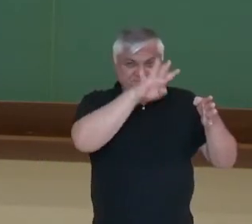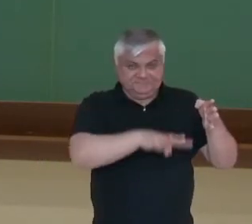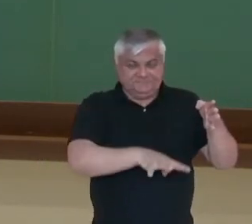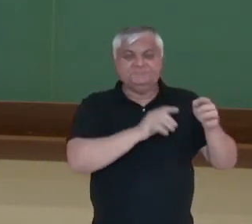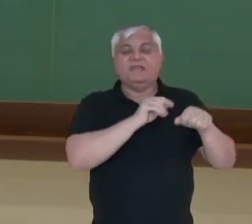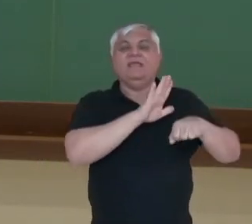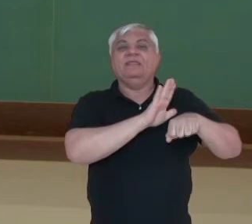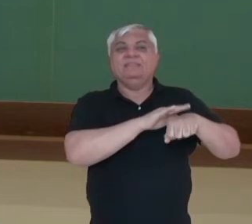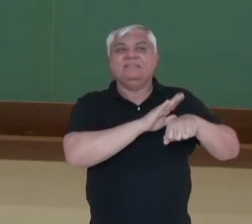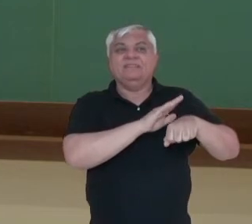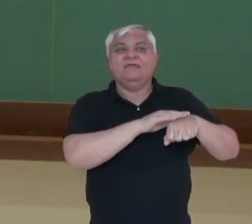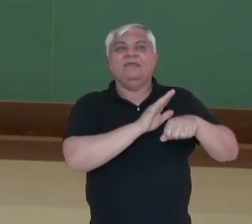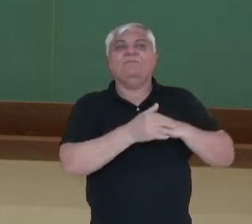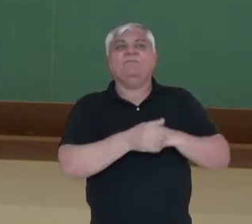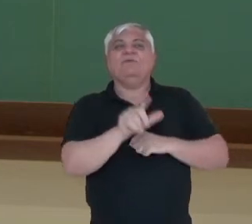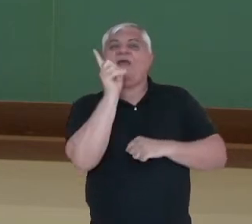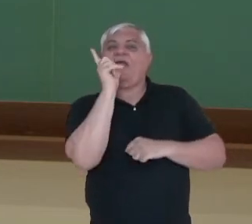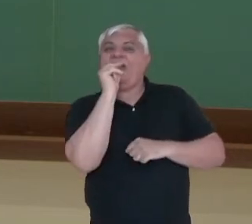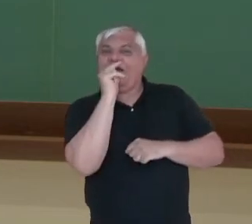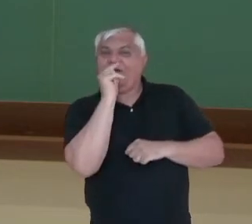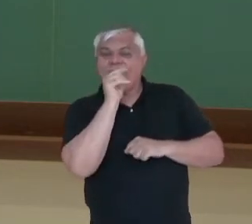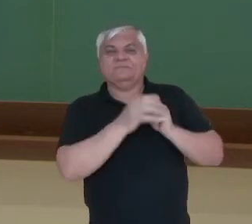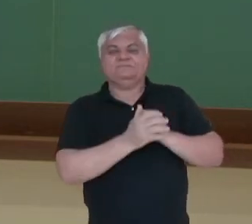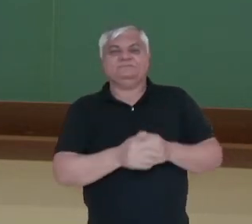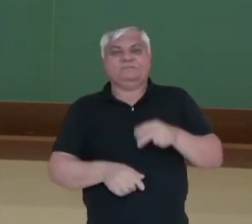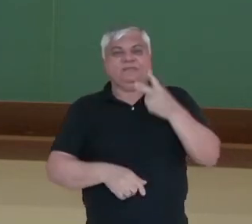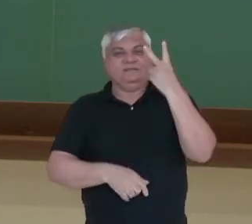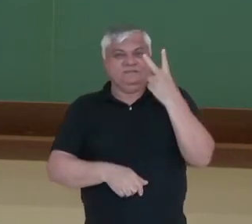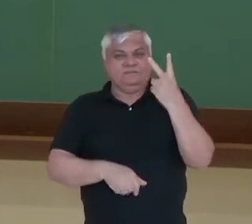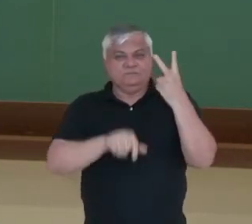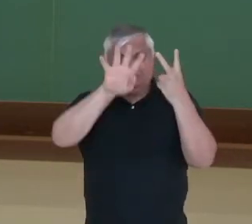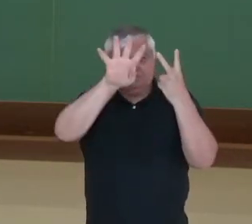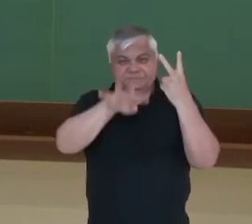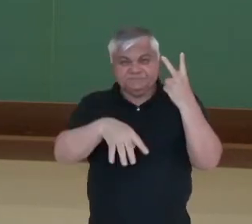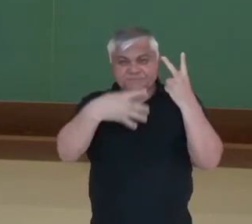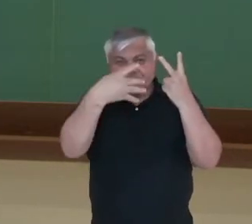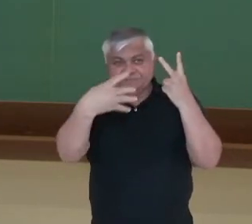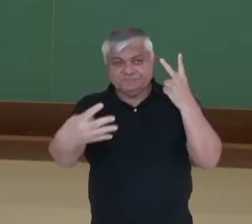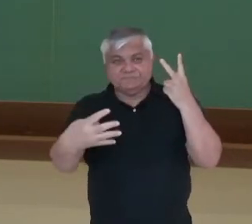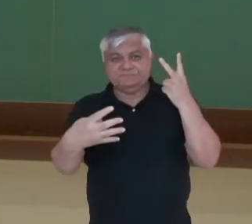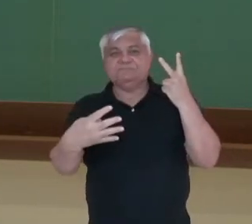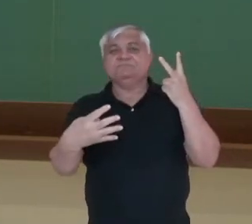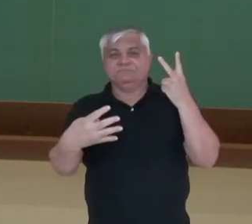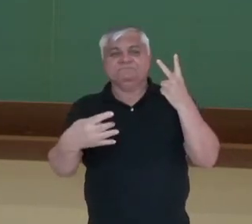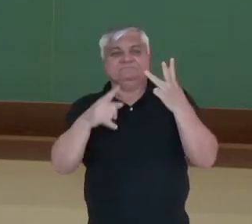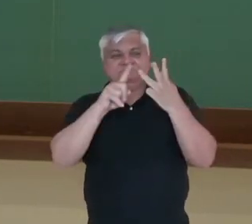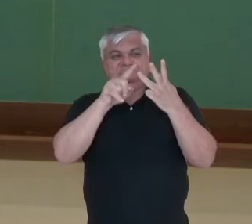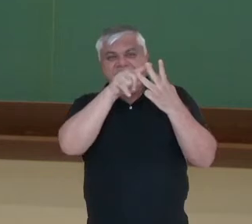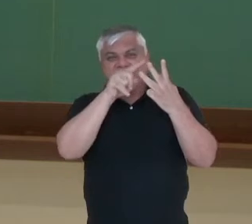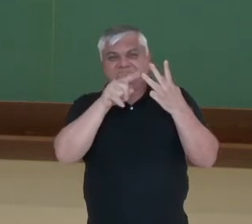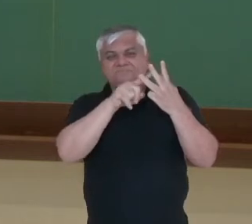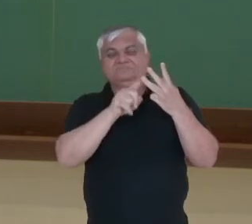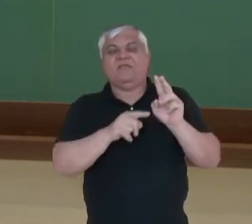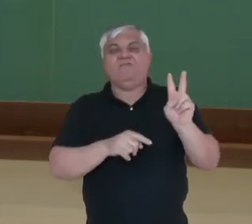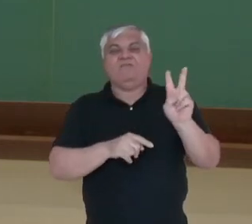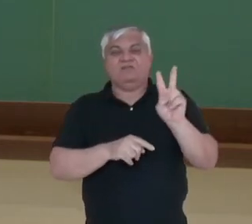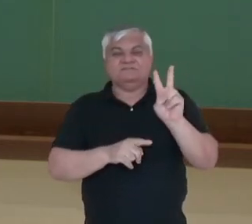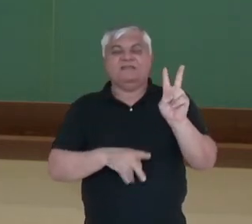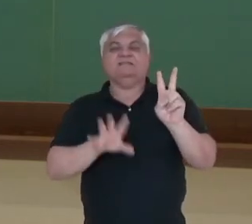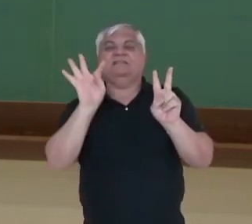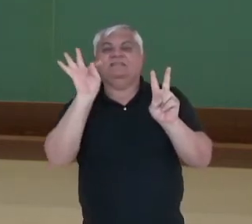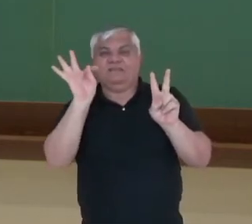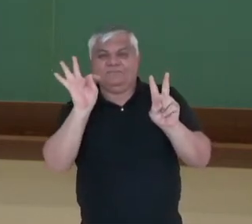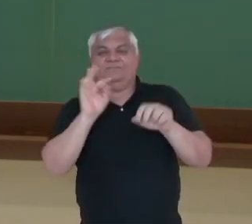de água em centímetros. O segundo quadro e o terceiro, velocidade e